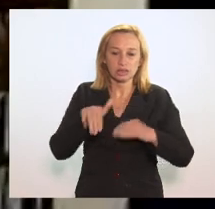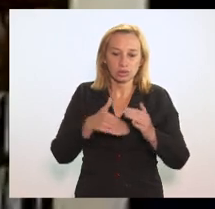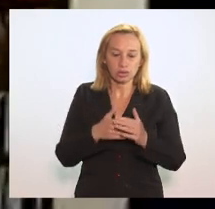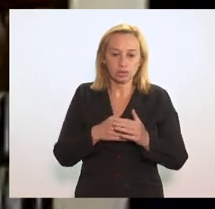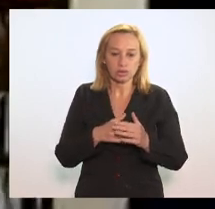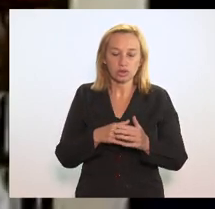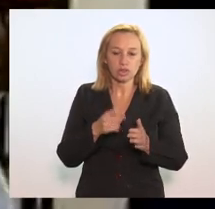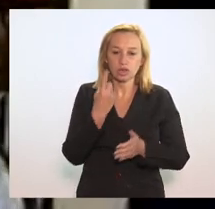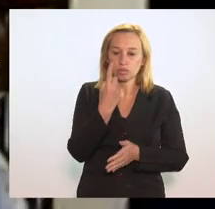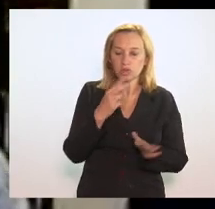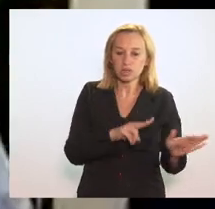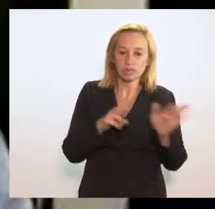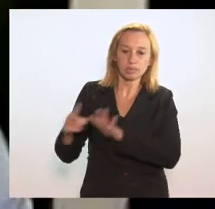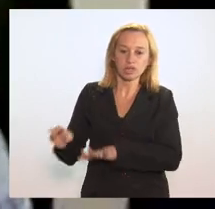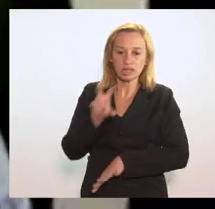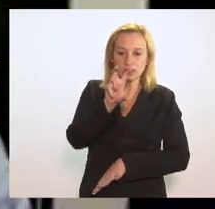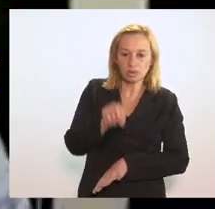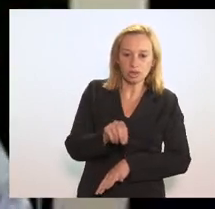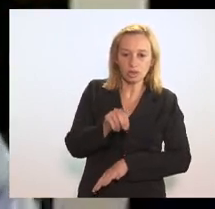50%